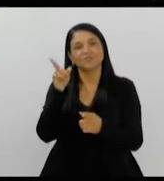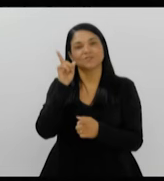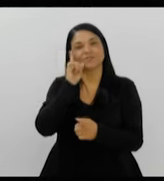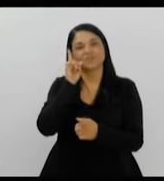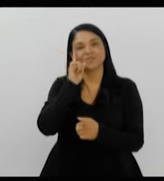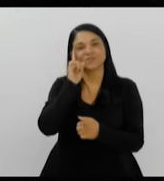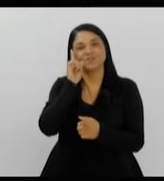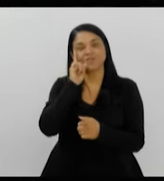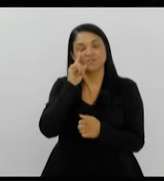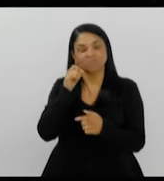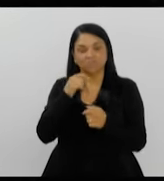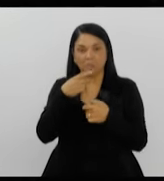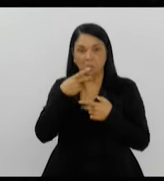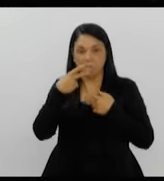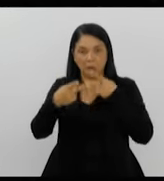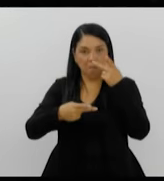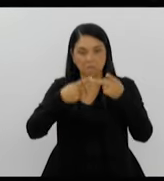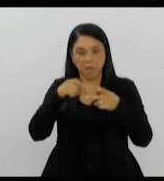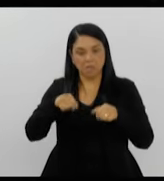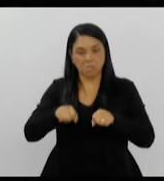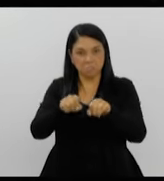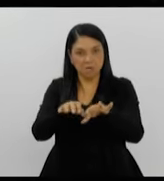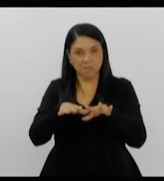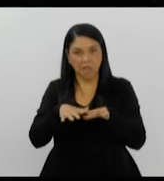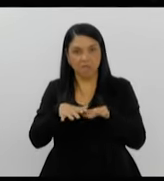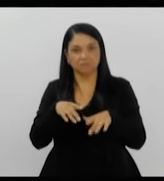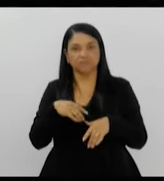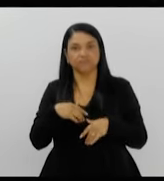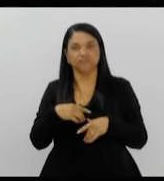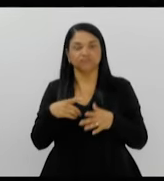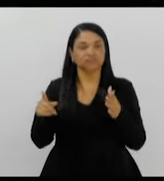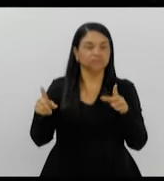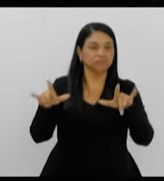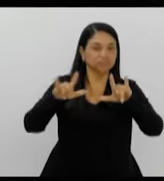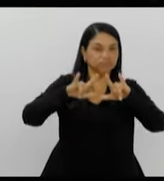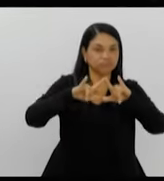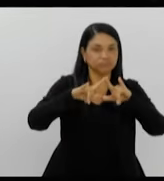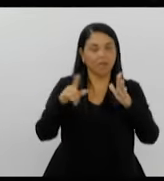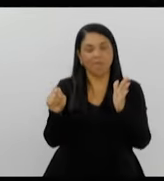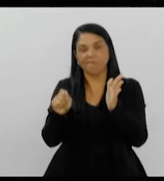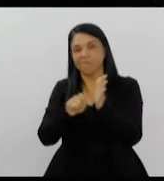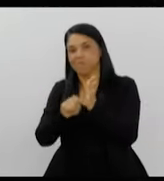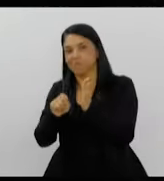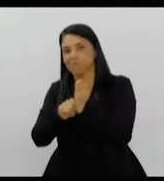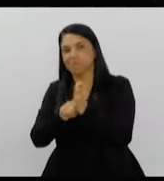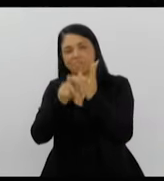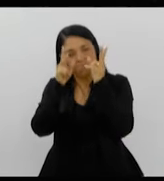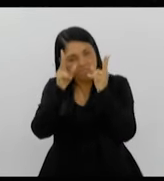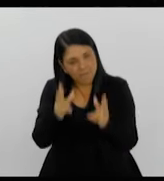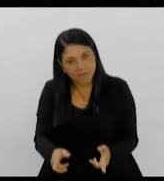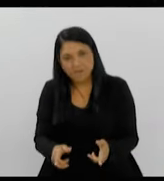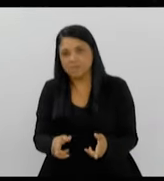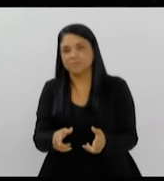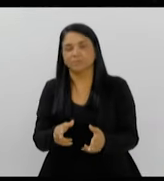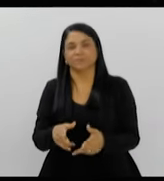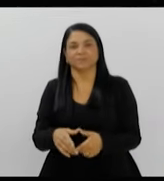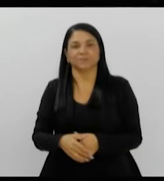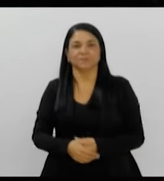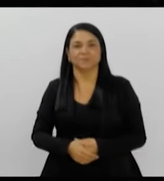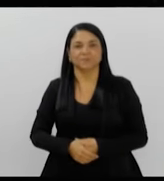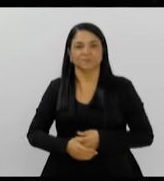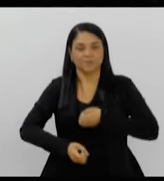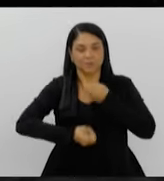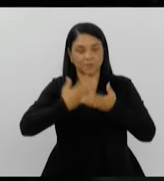depoimento aqui em plenário narco milícia a mesma ladainha vamos